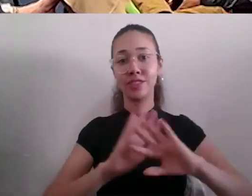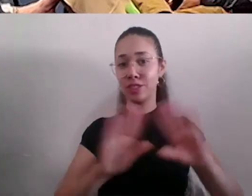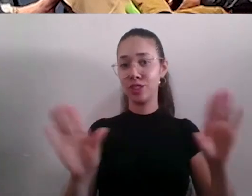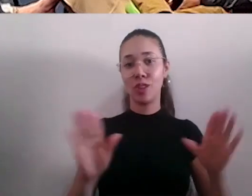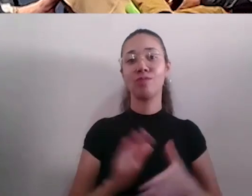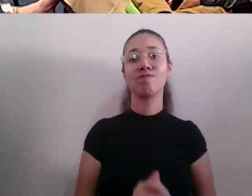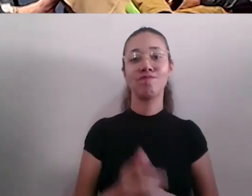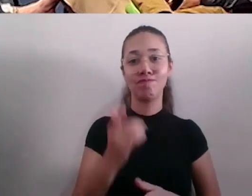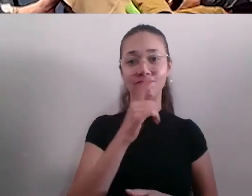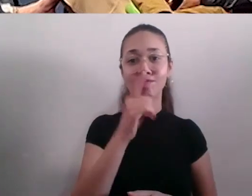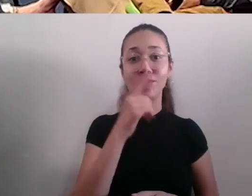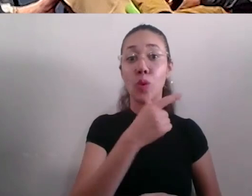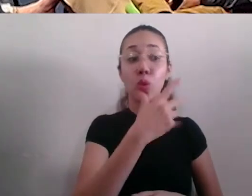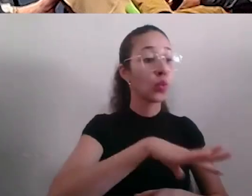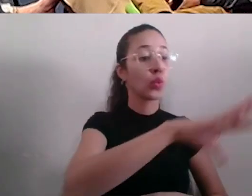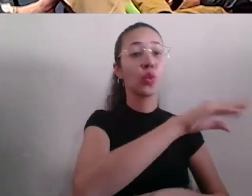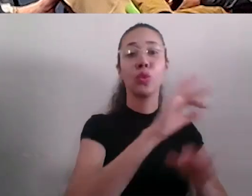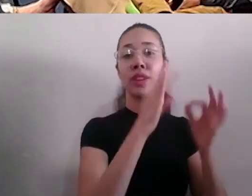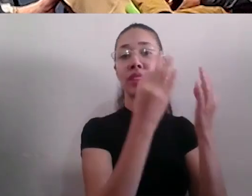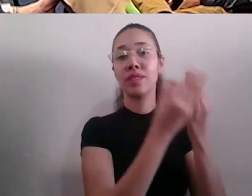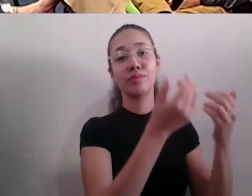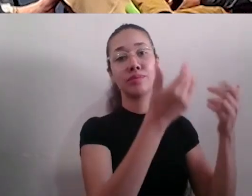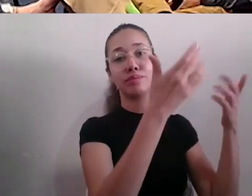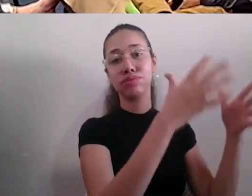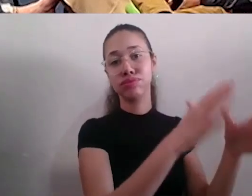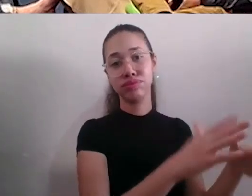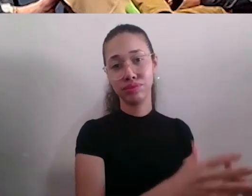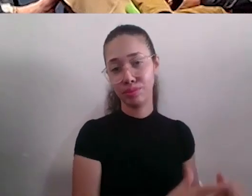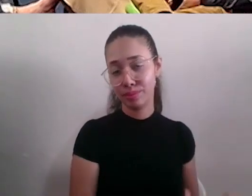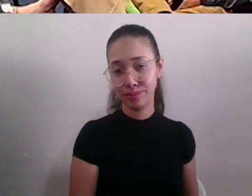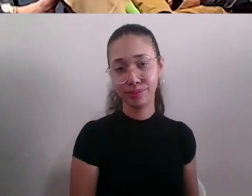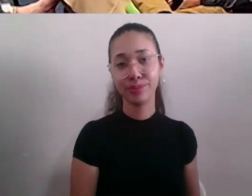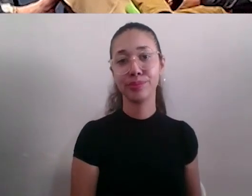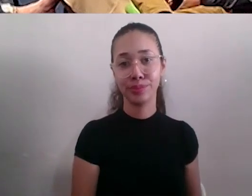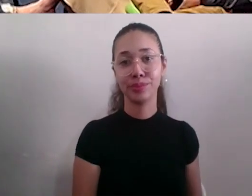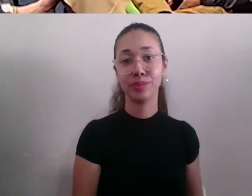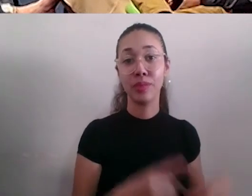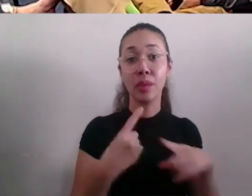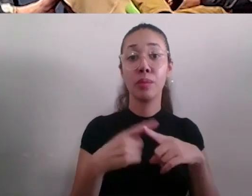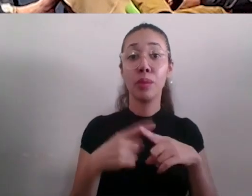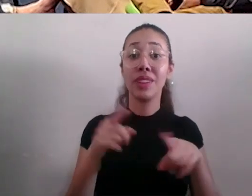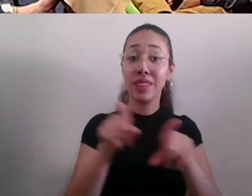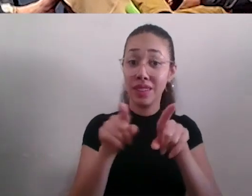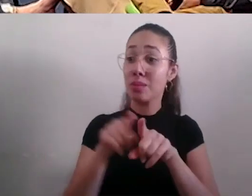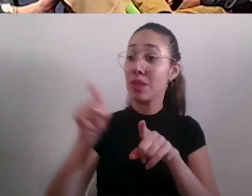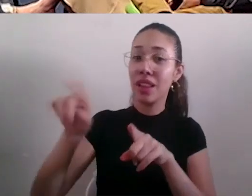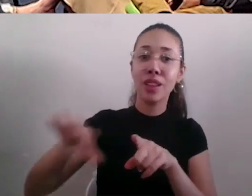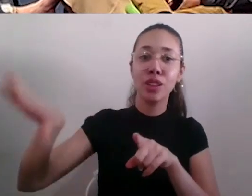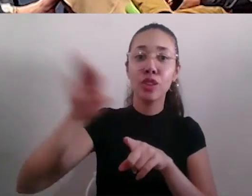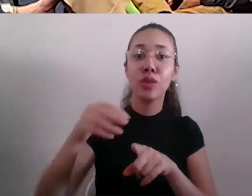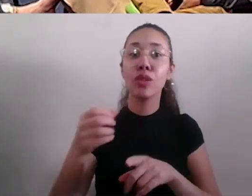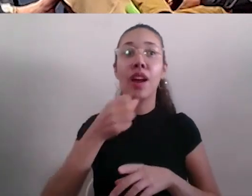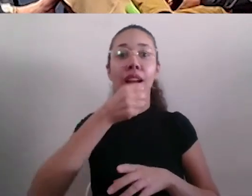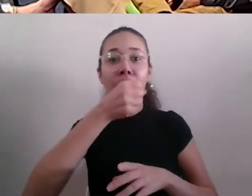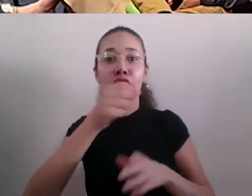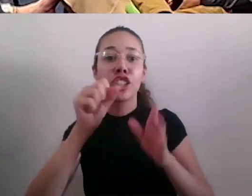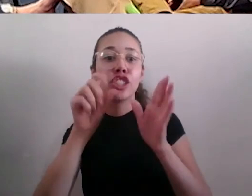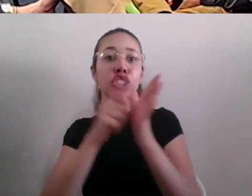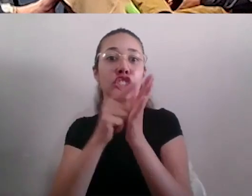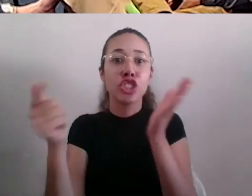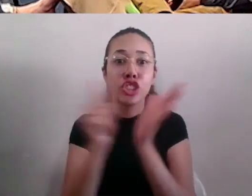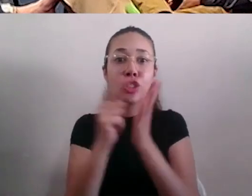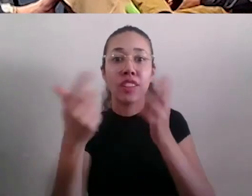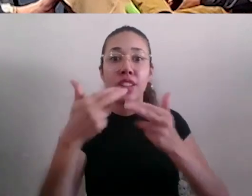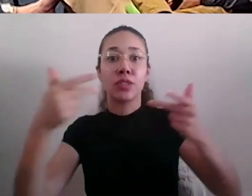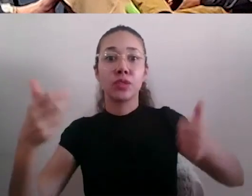só pelo ato em si do assassinato da Ângela, mas pelo que a imprensa fez com a Ângela, entendeu? Aí, eles eram adolescentes na época,